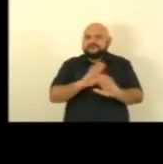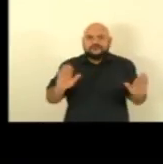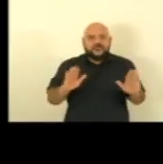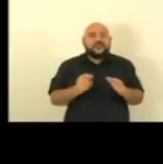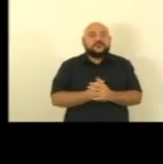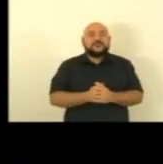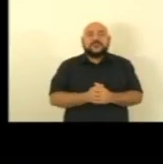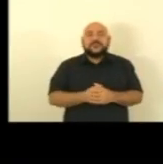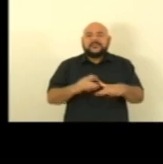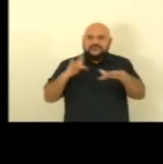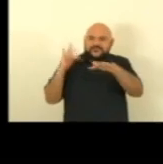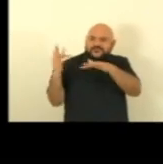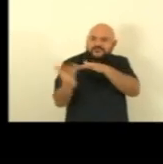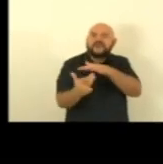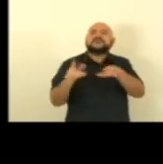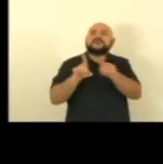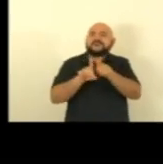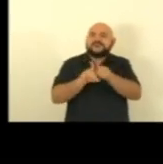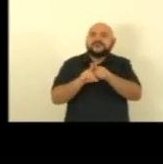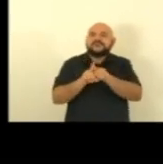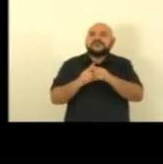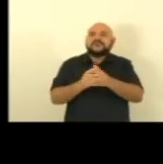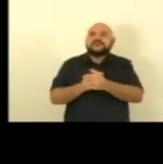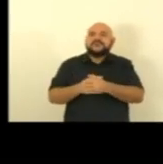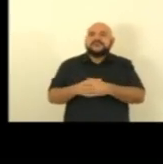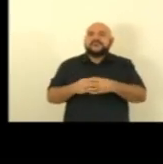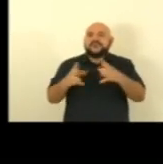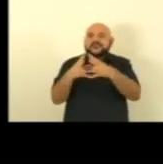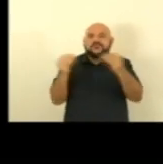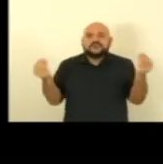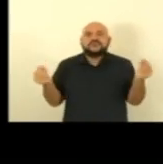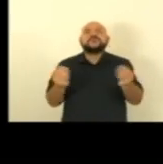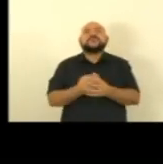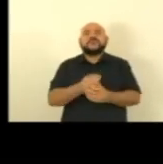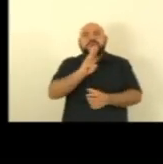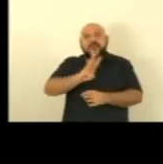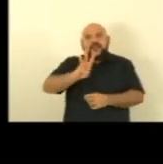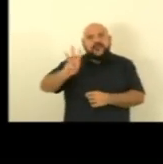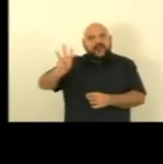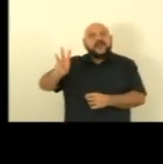@AdrianoMFoto, e também tirou do ar o seu site,